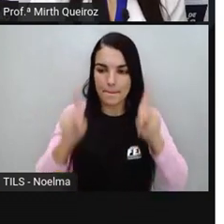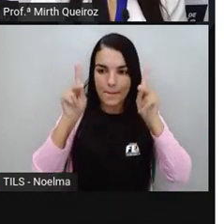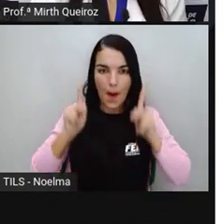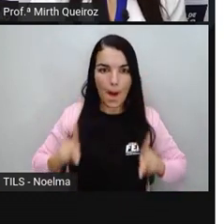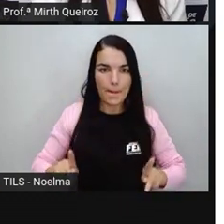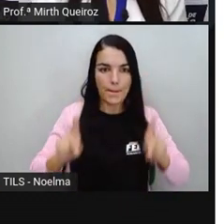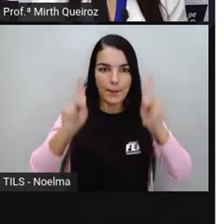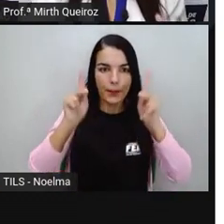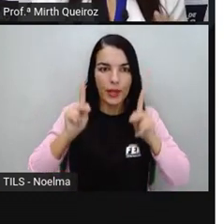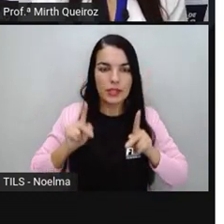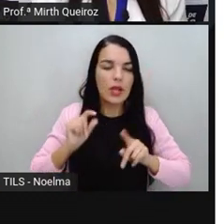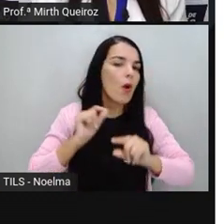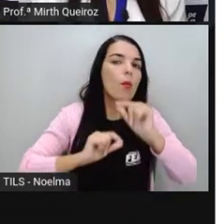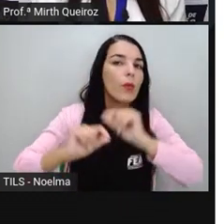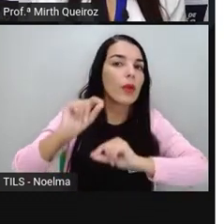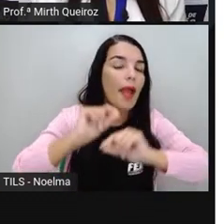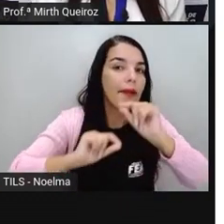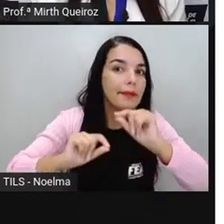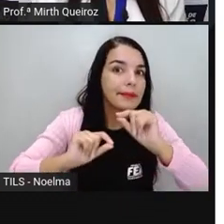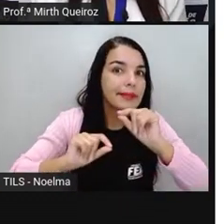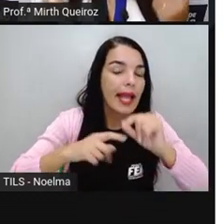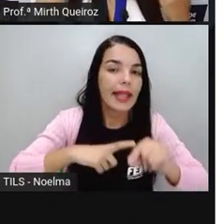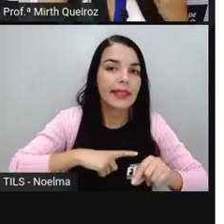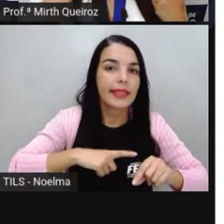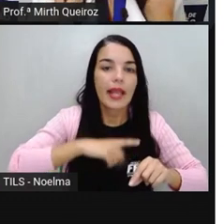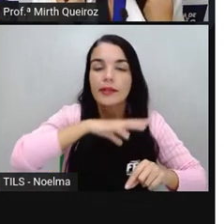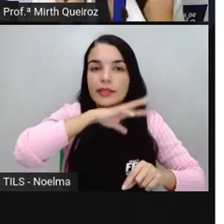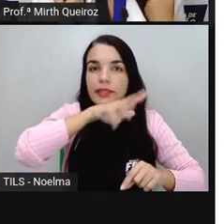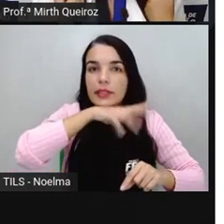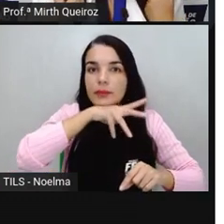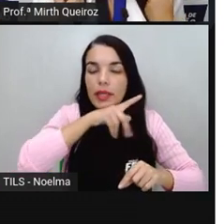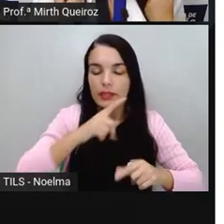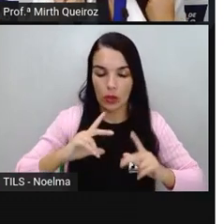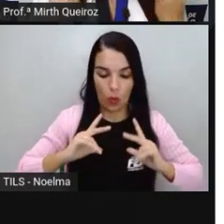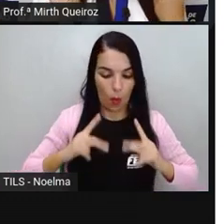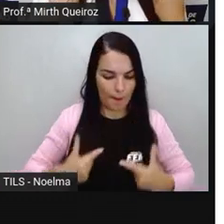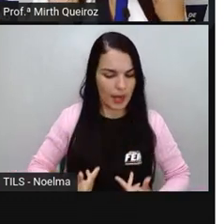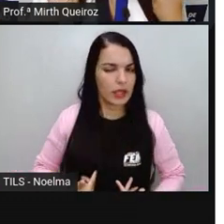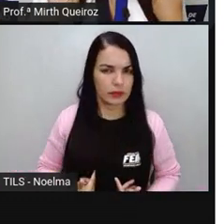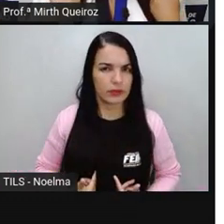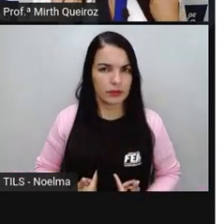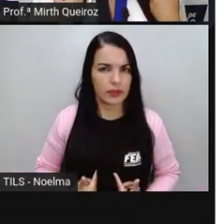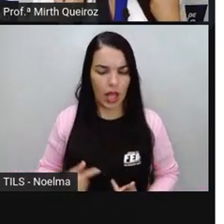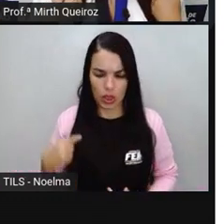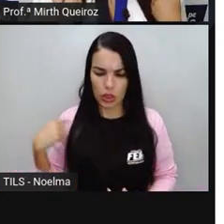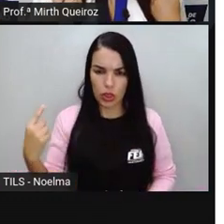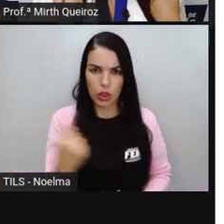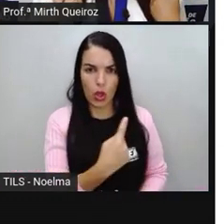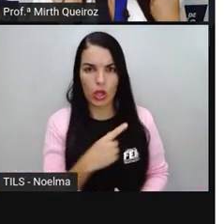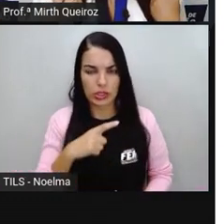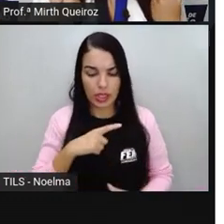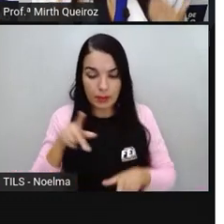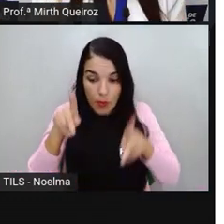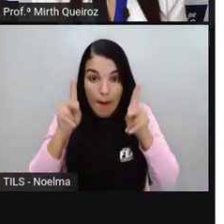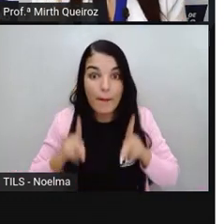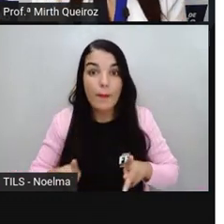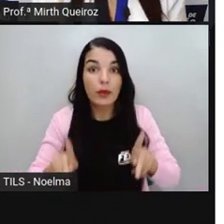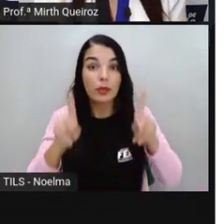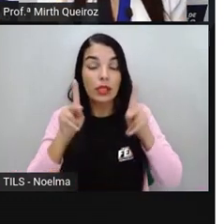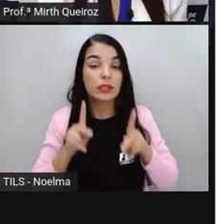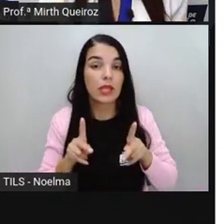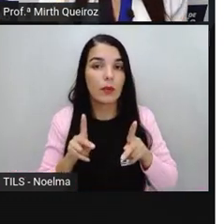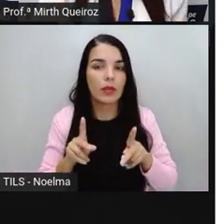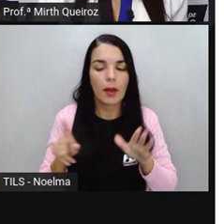a população é a espécie em si. Por exemplo, nós somos seres humanos, nós fazemos parte de uma população.